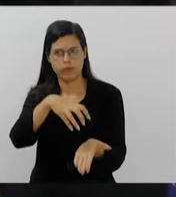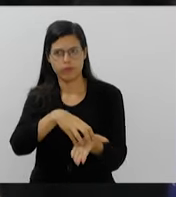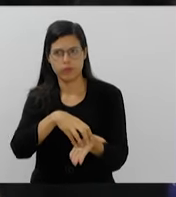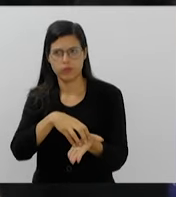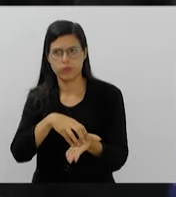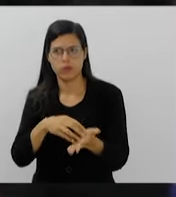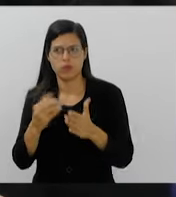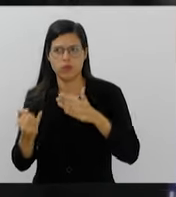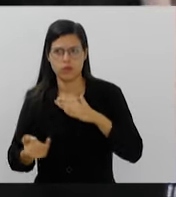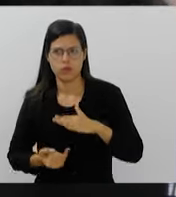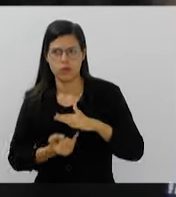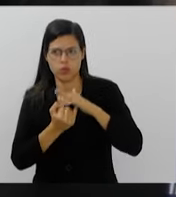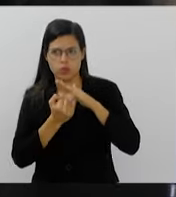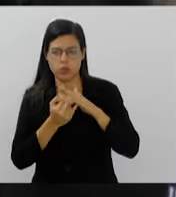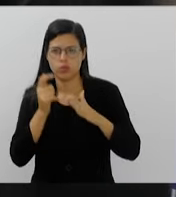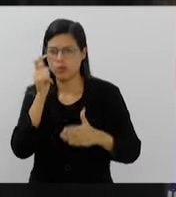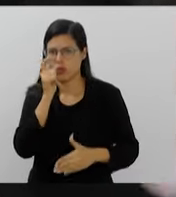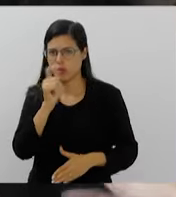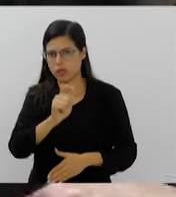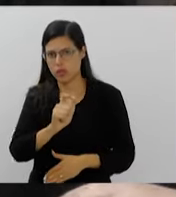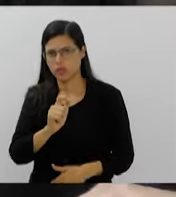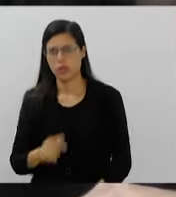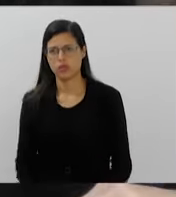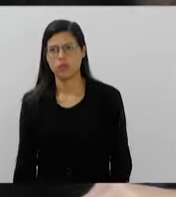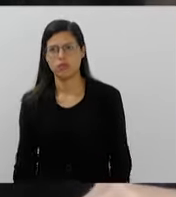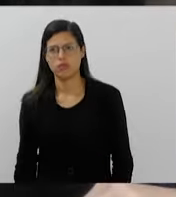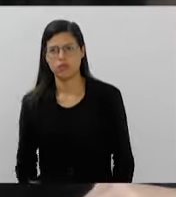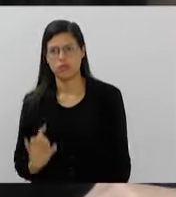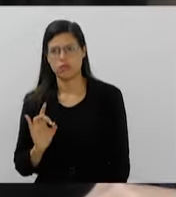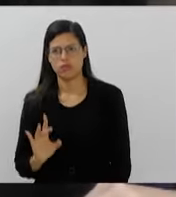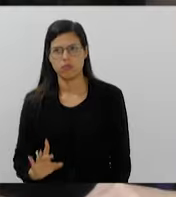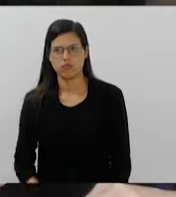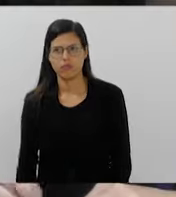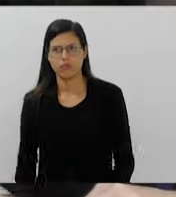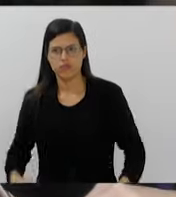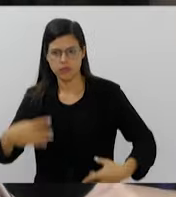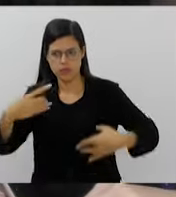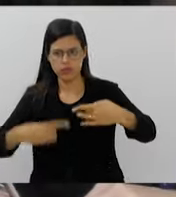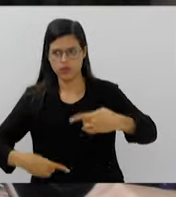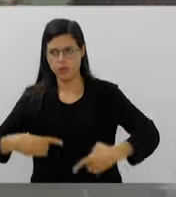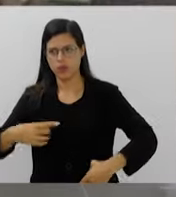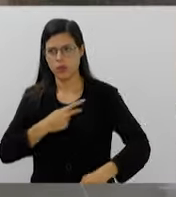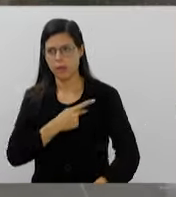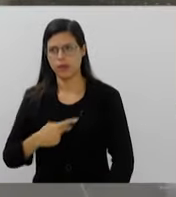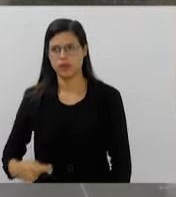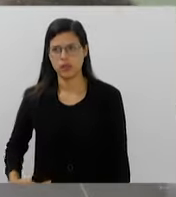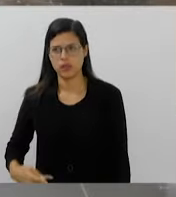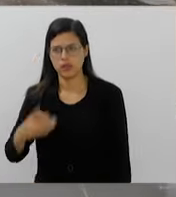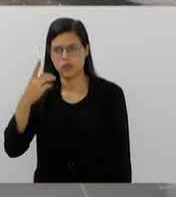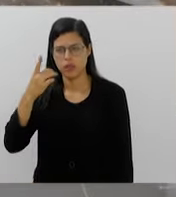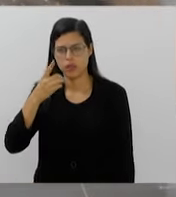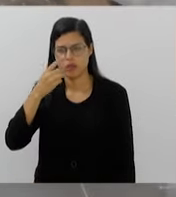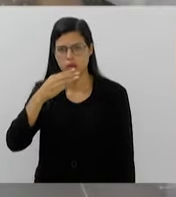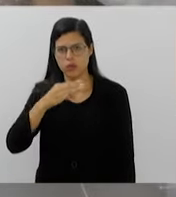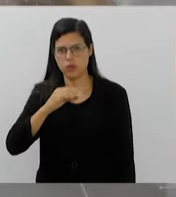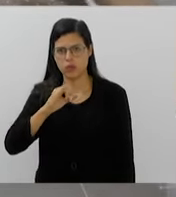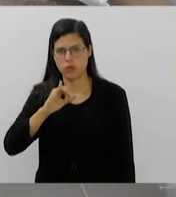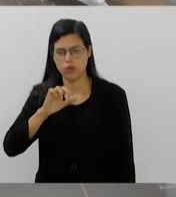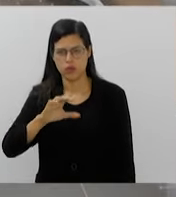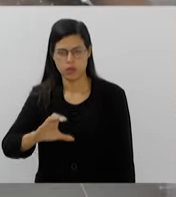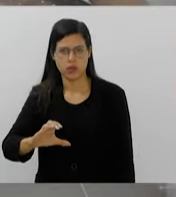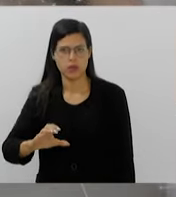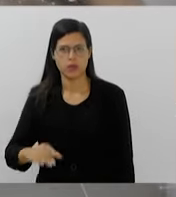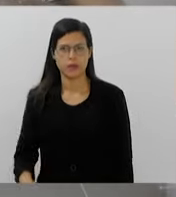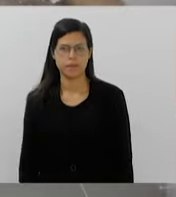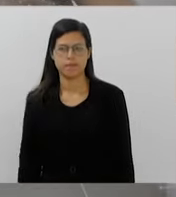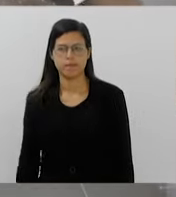pelas instituições interessadas. É isso. Para discutir, presidente. Para discutir, deputado Claudemir. Deputada